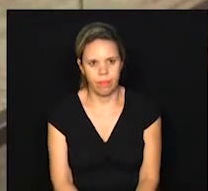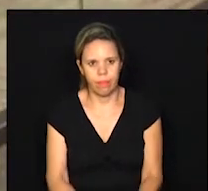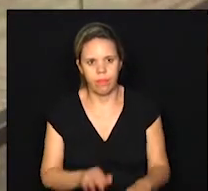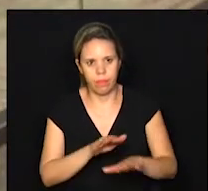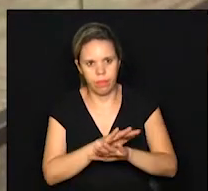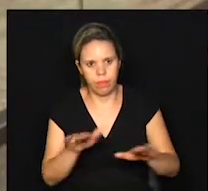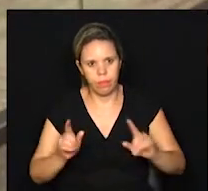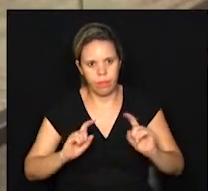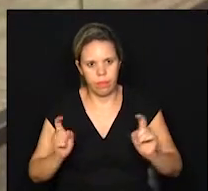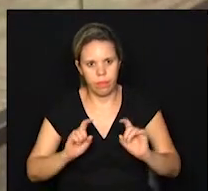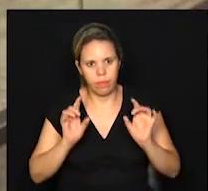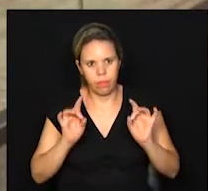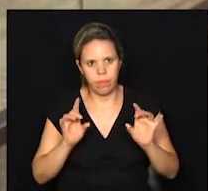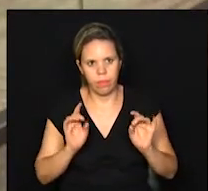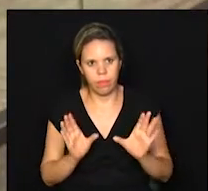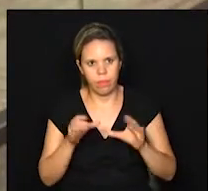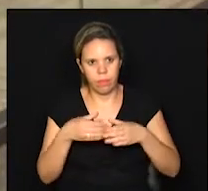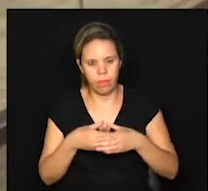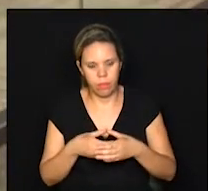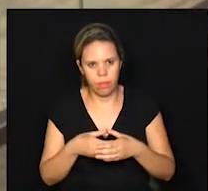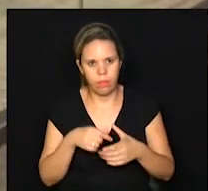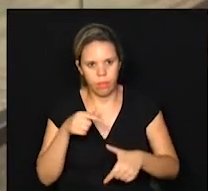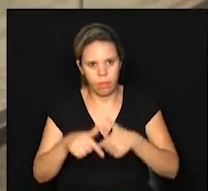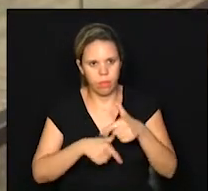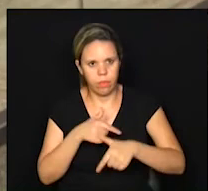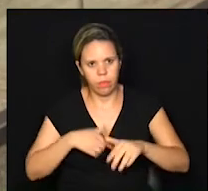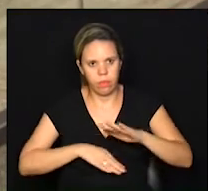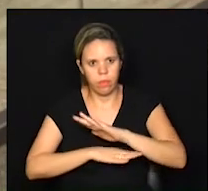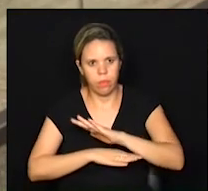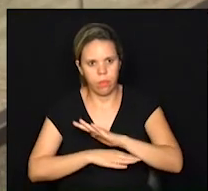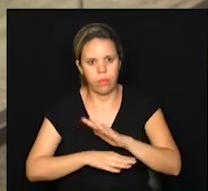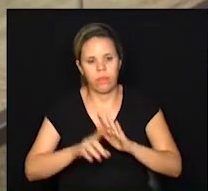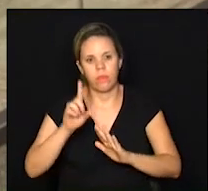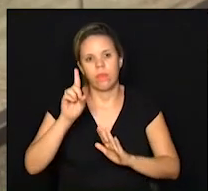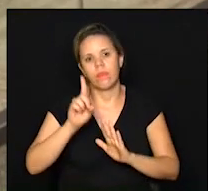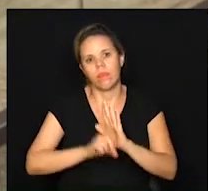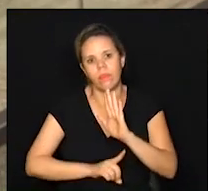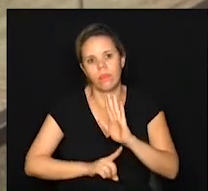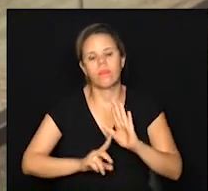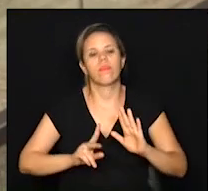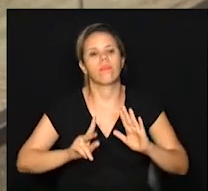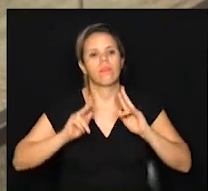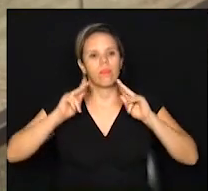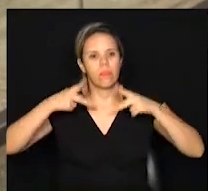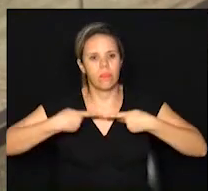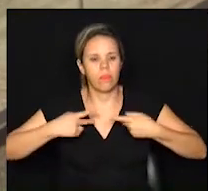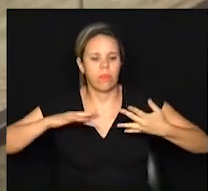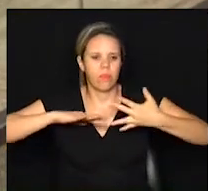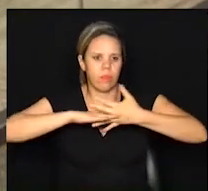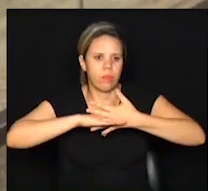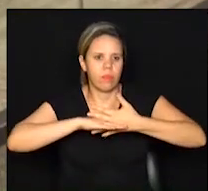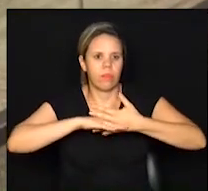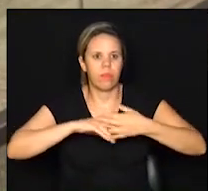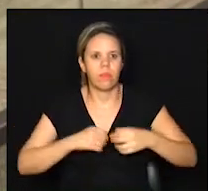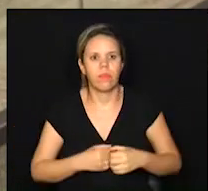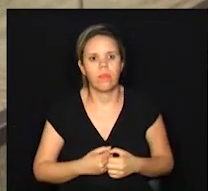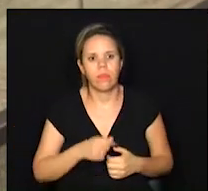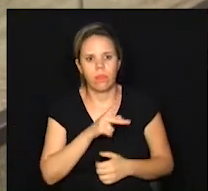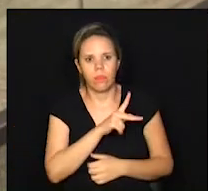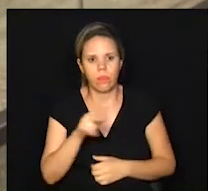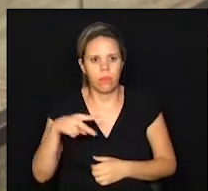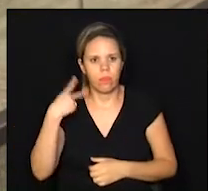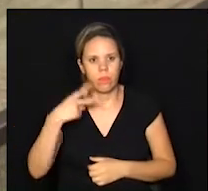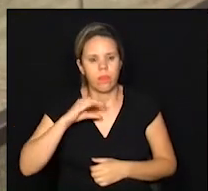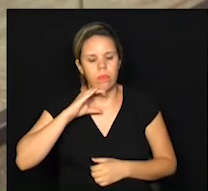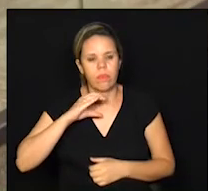Encerrada a reunião extraordinária da Comissão Permanente da Câmara de Defesa dos Direitos Humanos e Cidadania, na presidência do